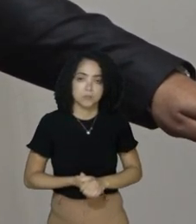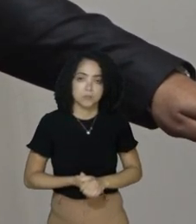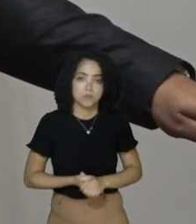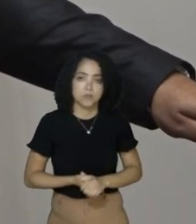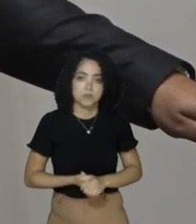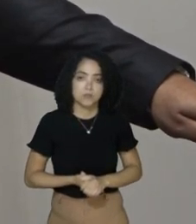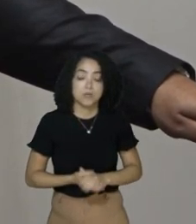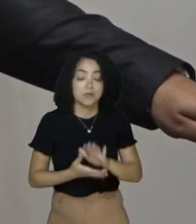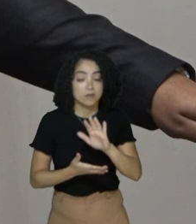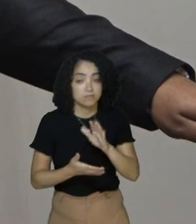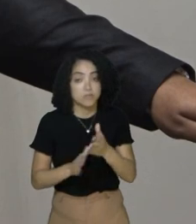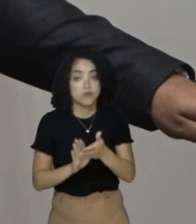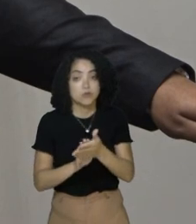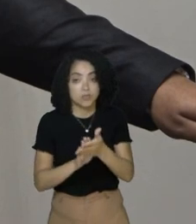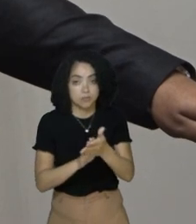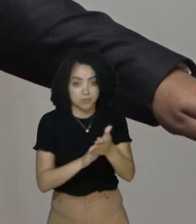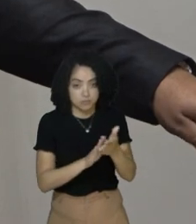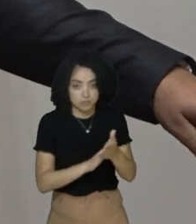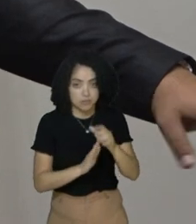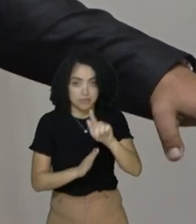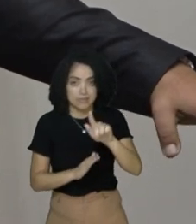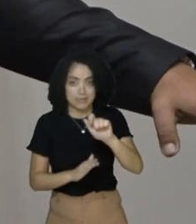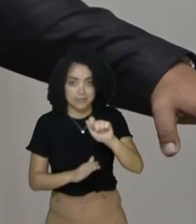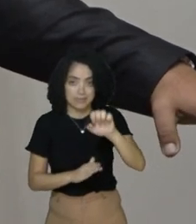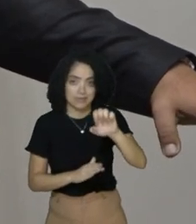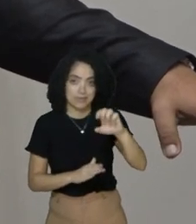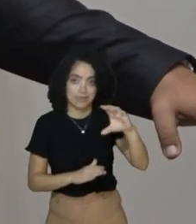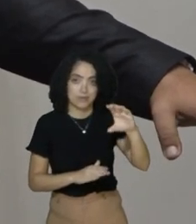Quero parabenizar a equipe do GAECO.